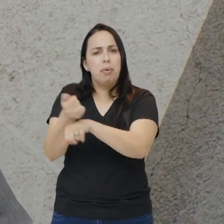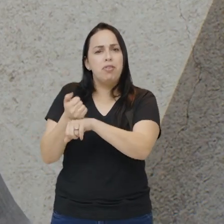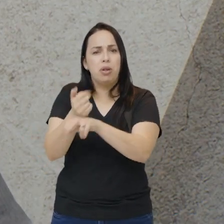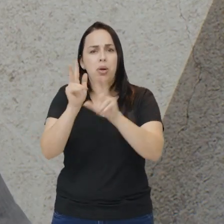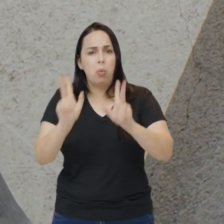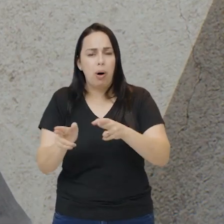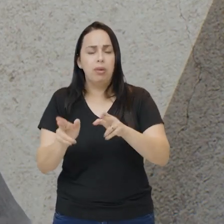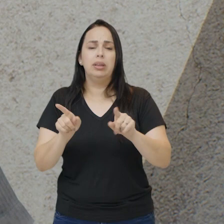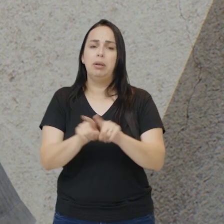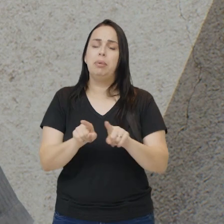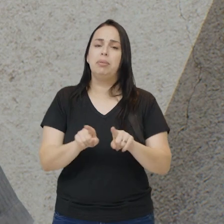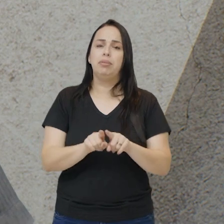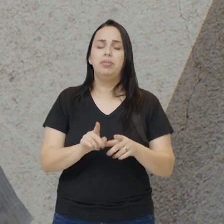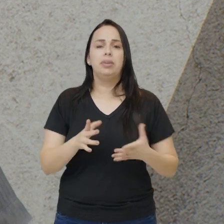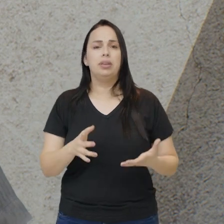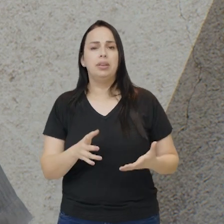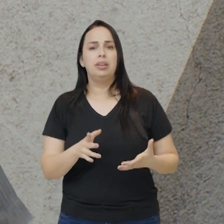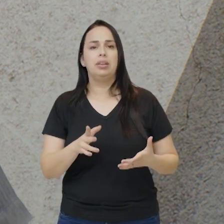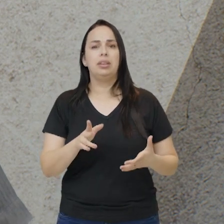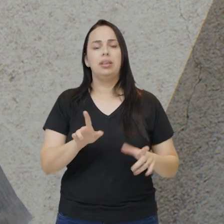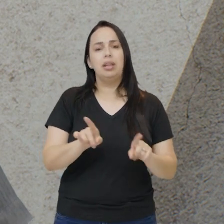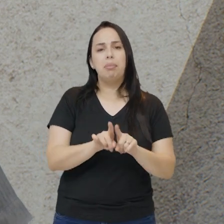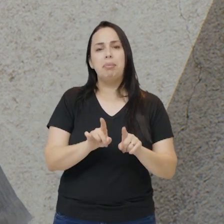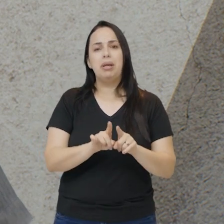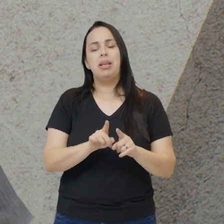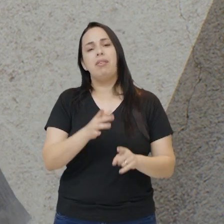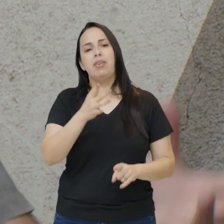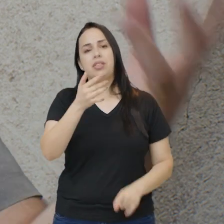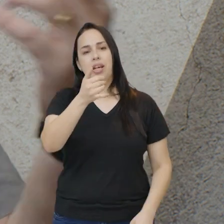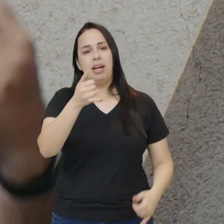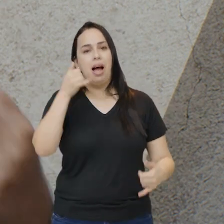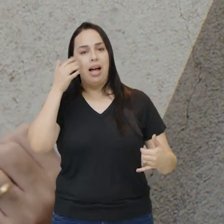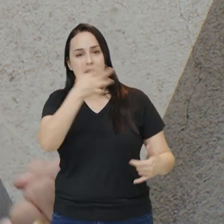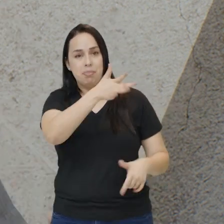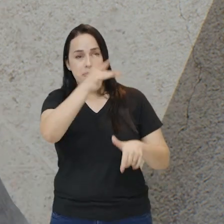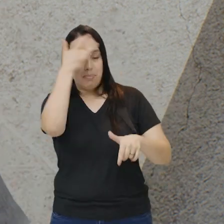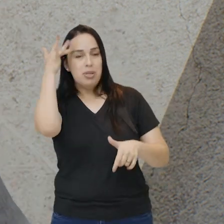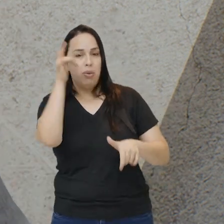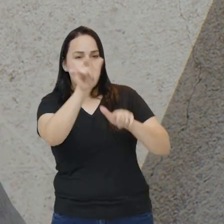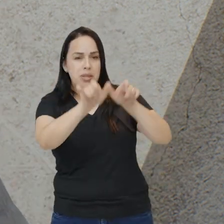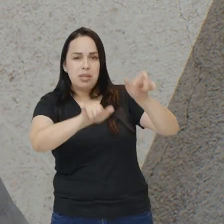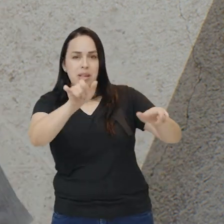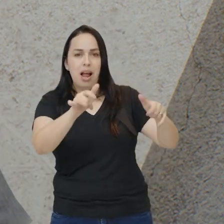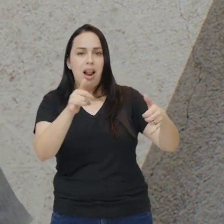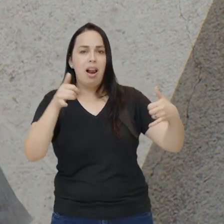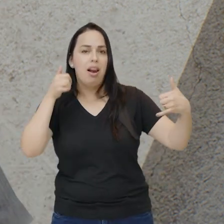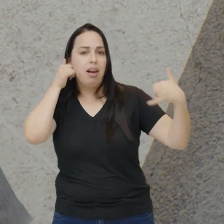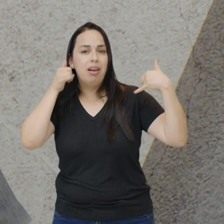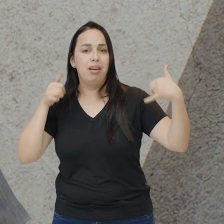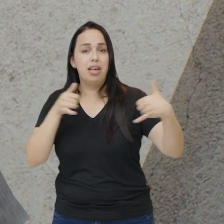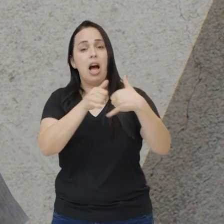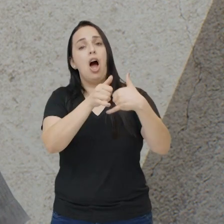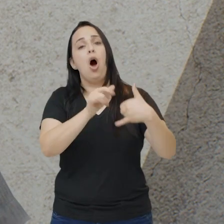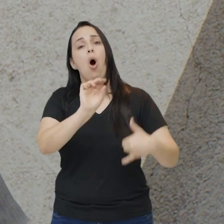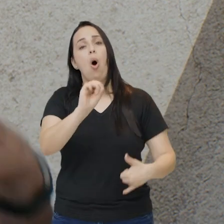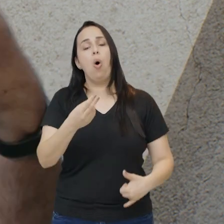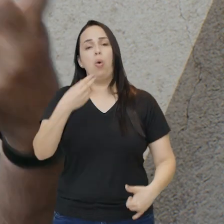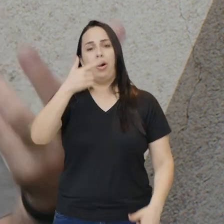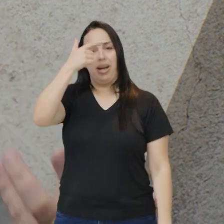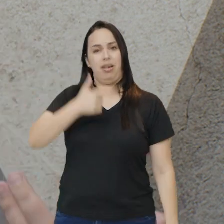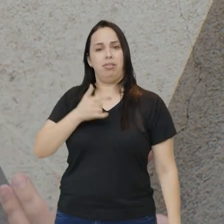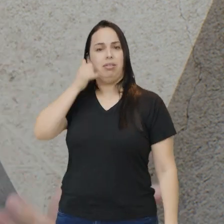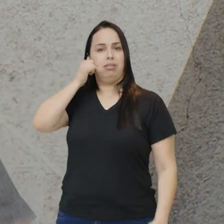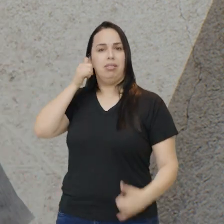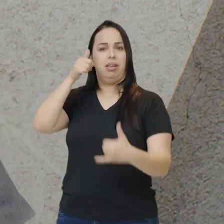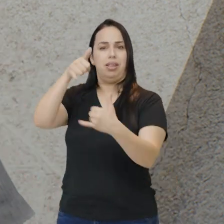ao cliente, ao público, né? Seja ele receptivo, que é quando você recebe a ligação, ou ativo, quando